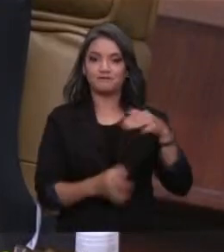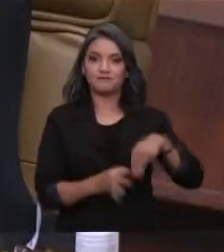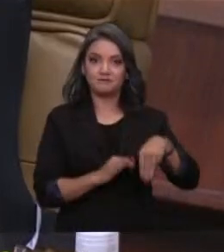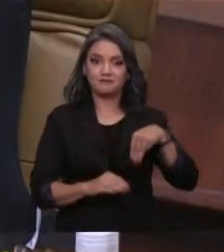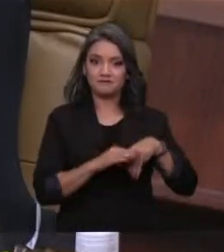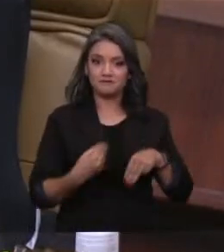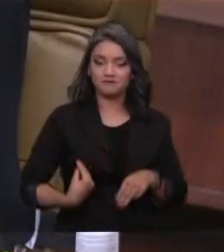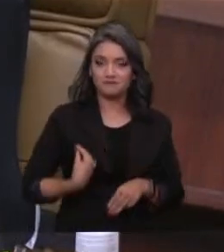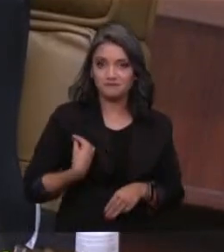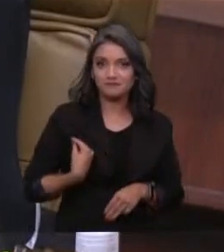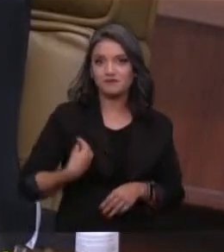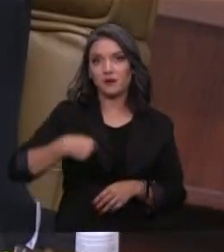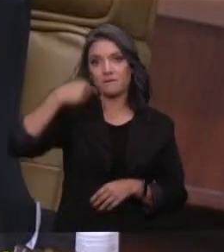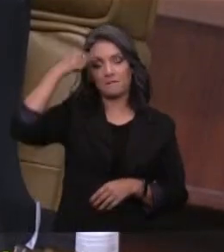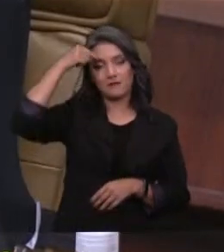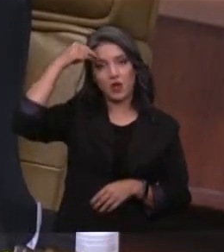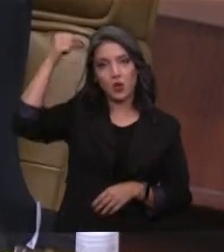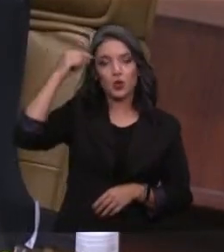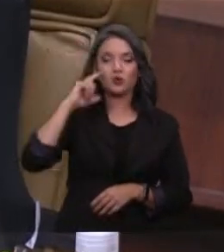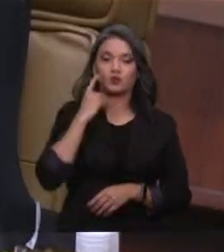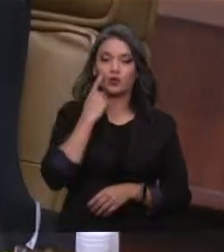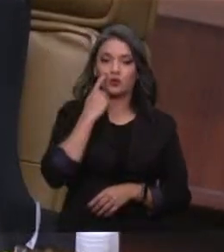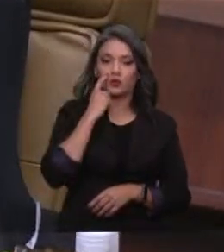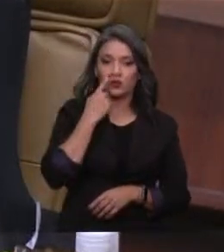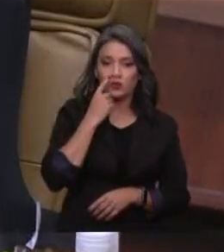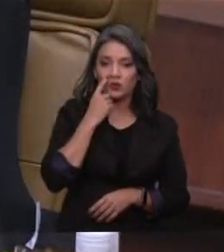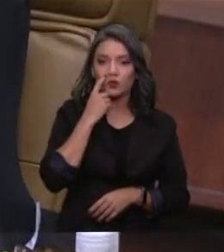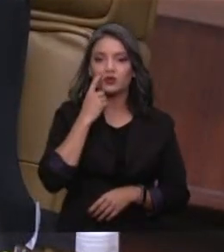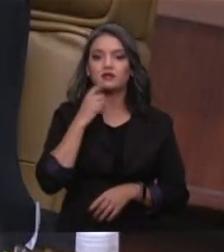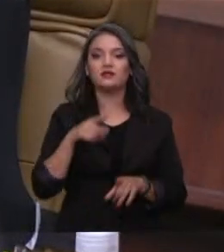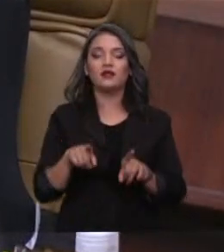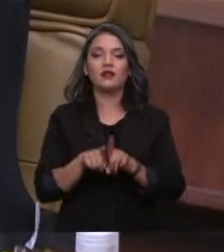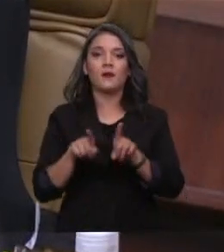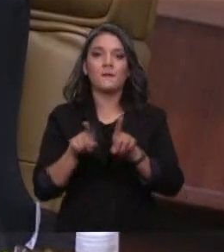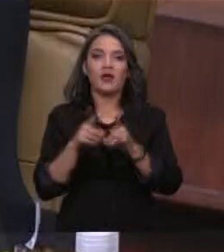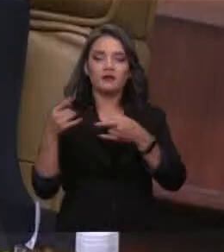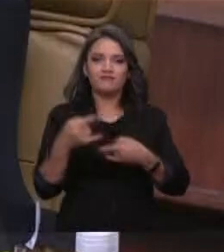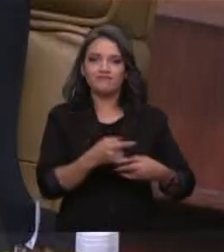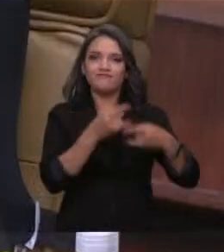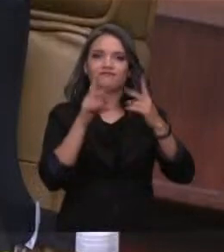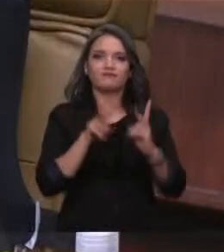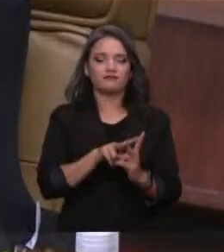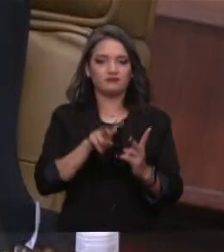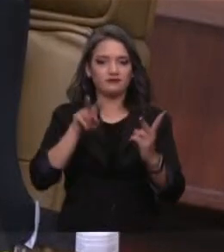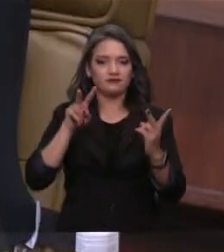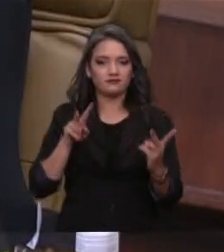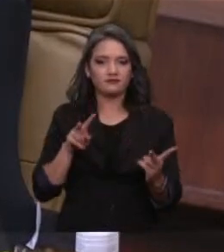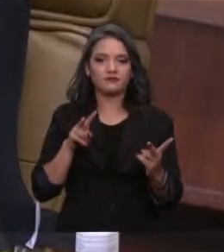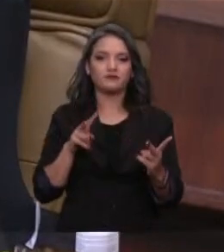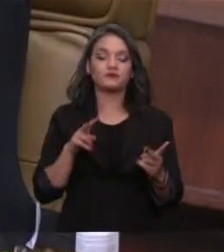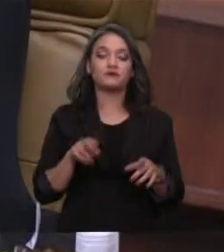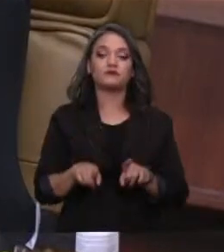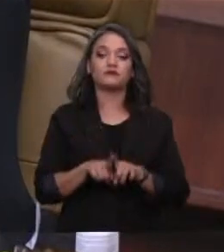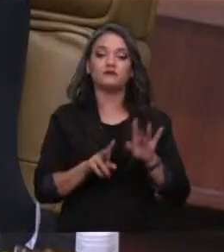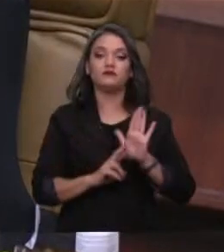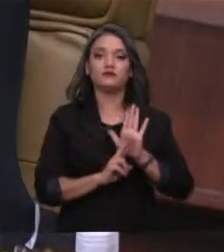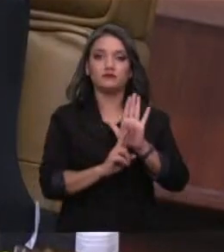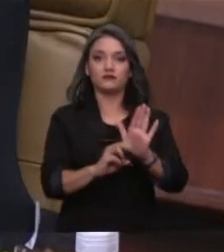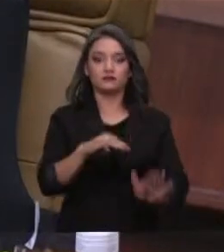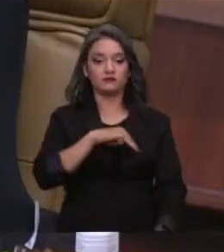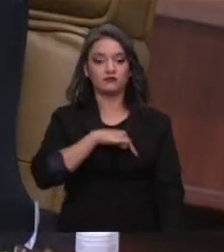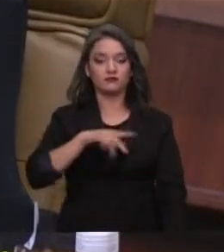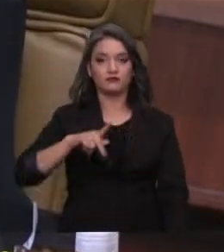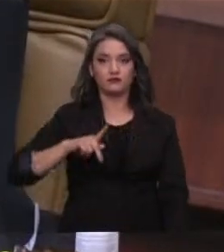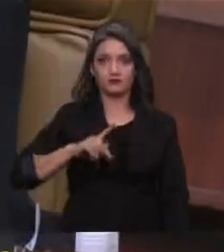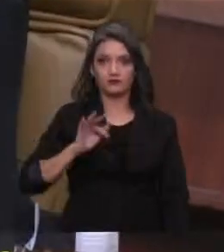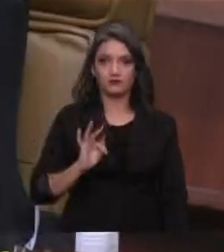ministro Barroso, ministro Nunes Marques, aqueles que nos acompanham por vídeo, eminente representante do